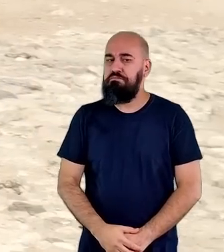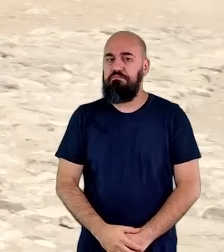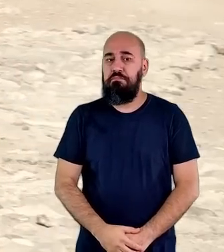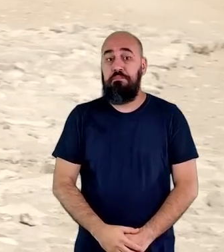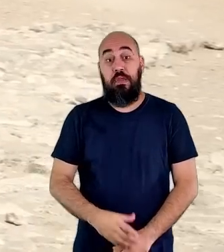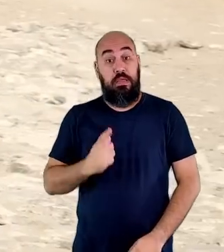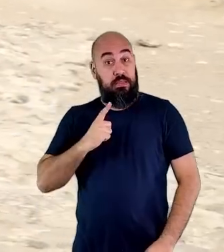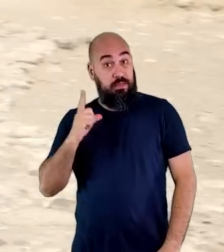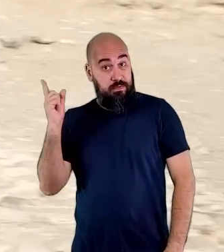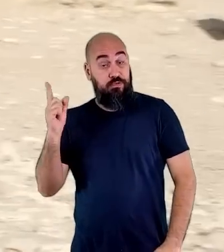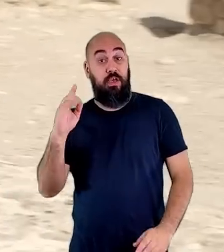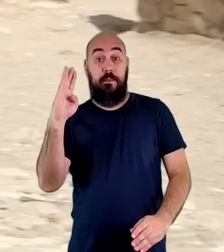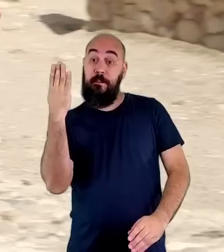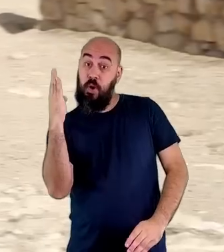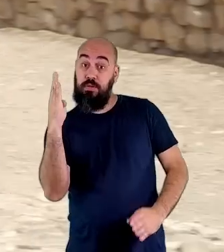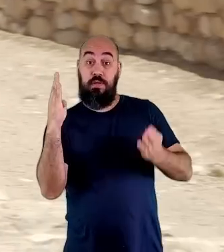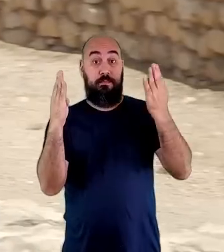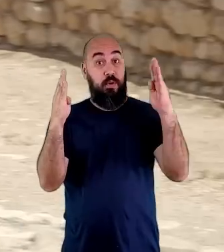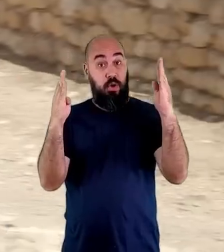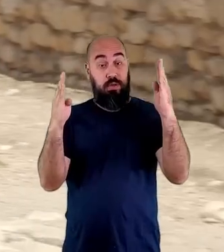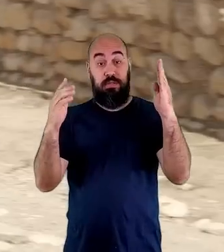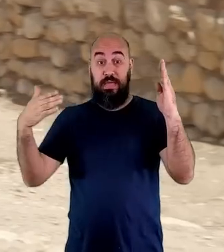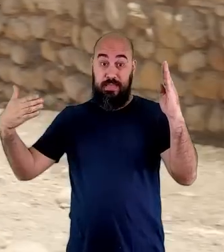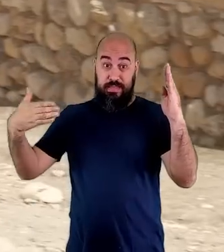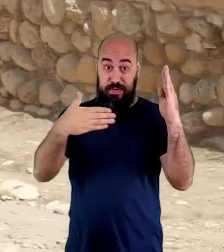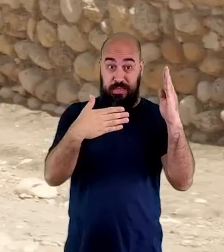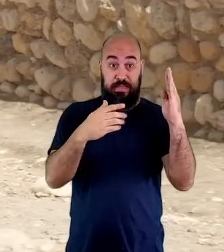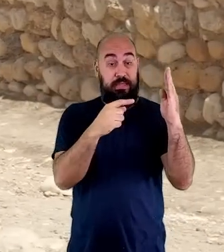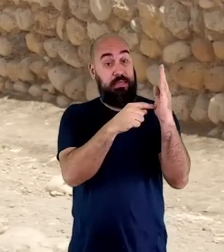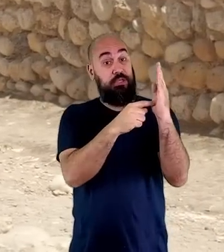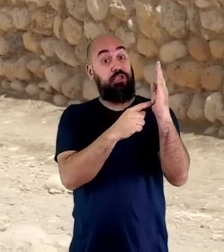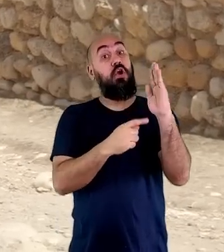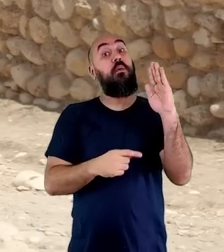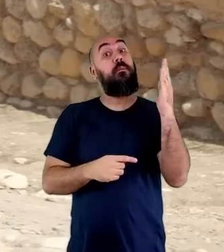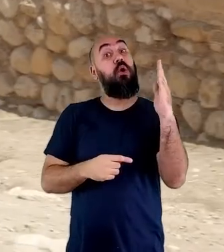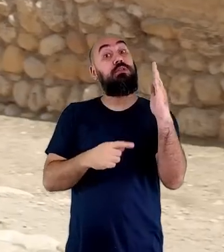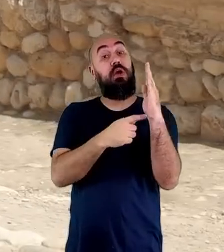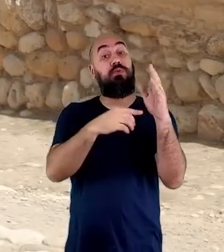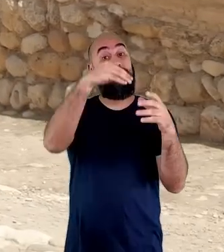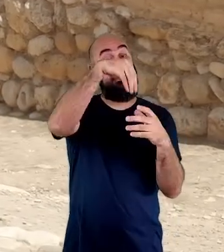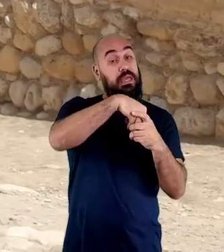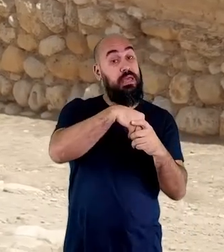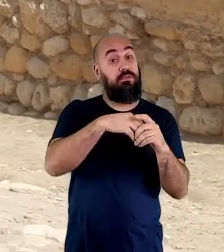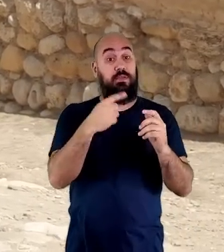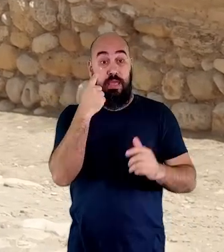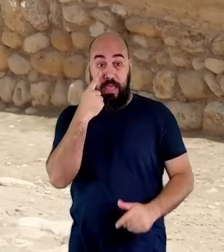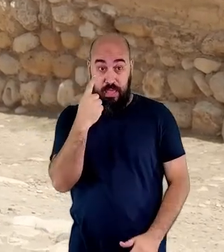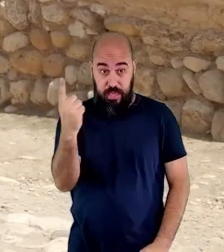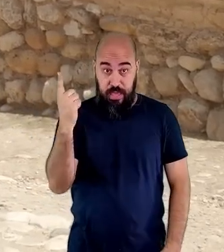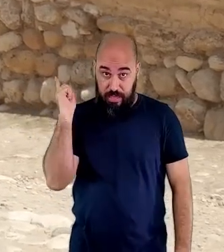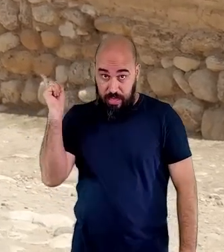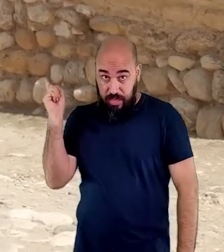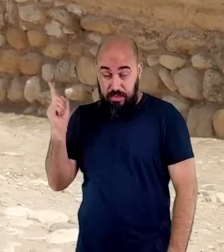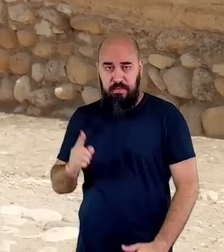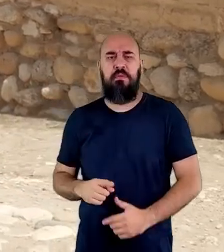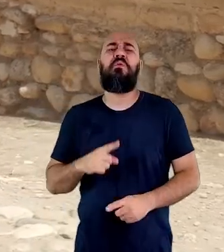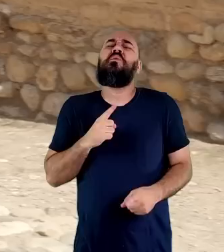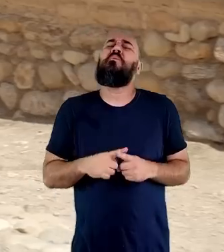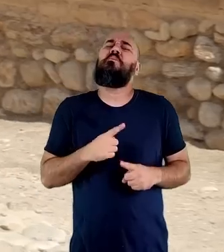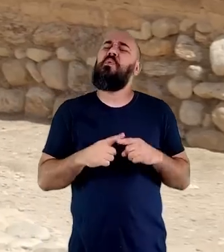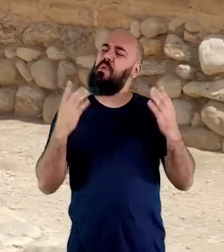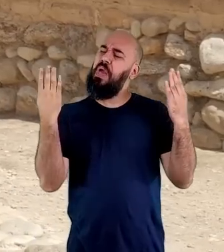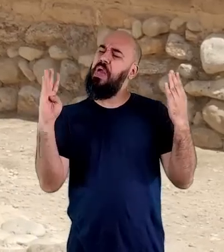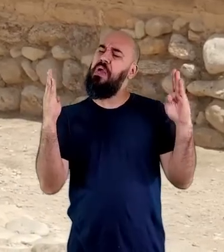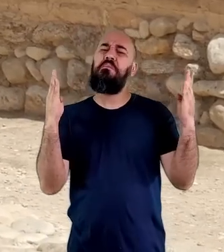cidade tinha 2 entradas, mas elas eram conjugadas. Tem aquela lá e tinha um portão interno, que era esse aqui. Por que isso? Se